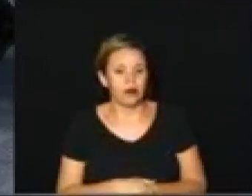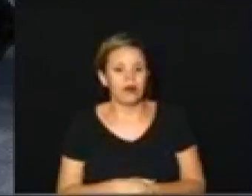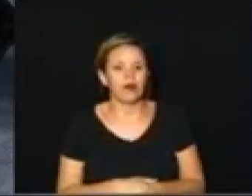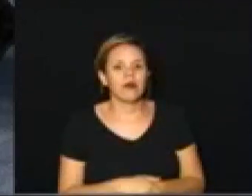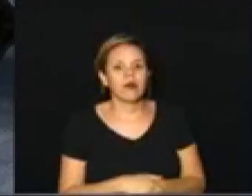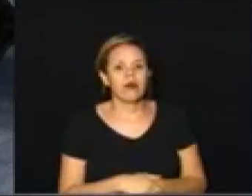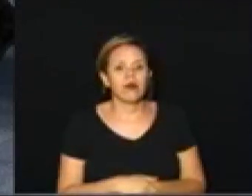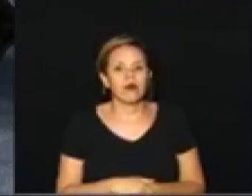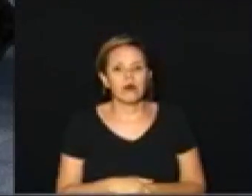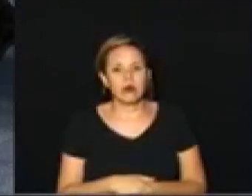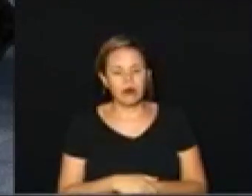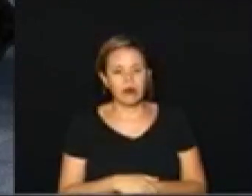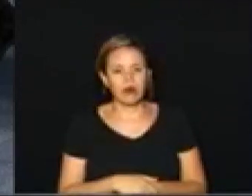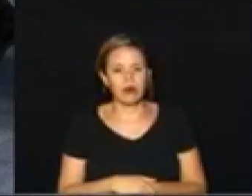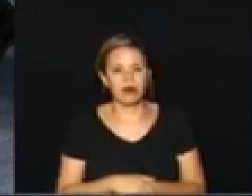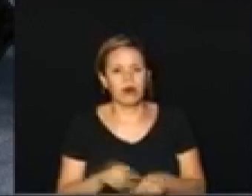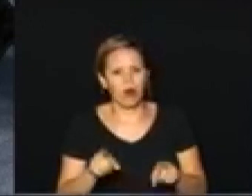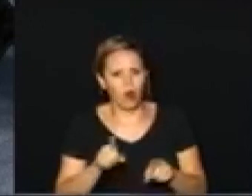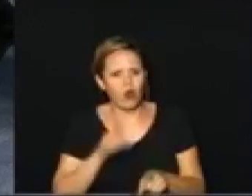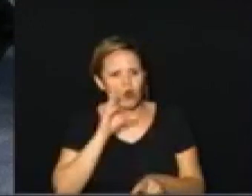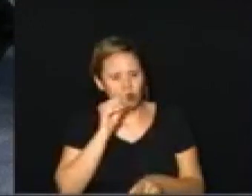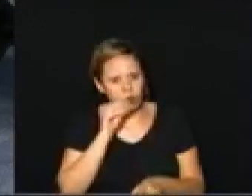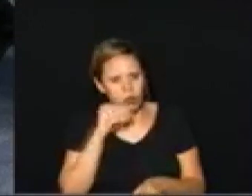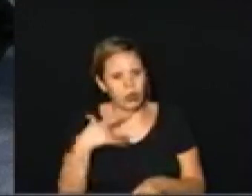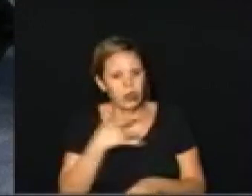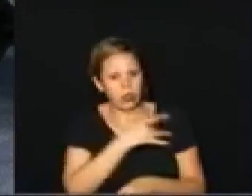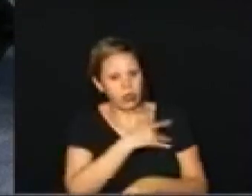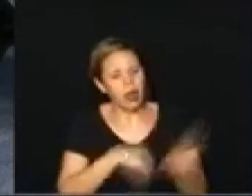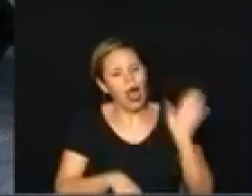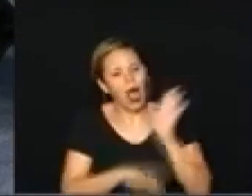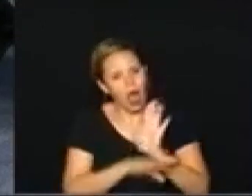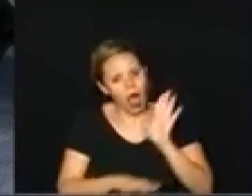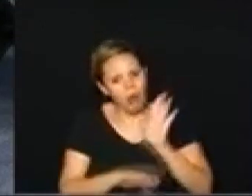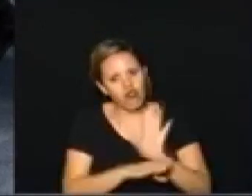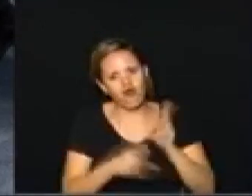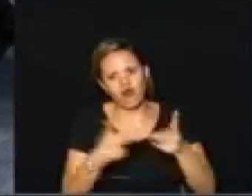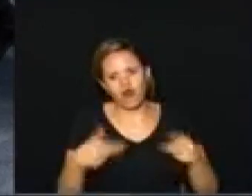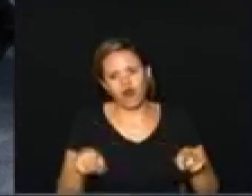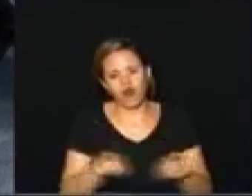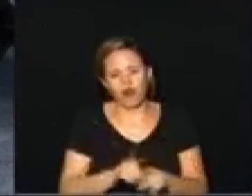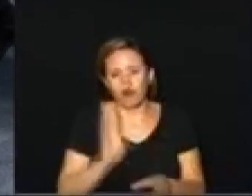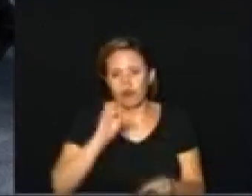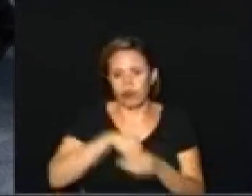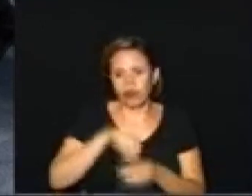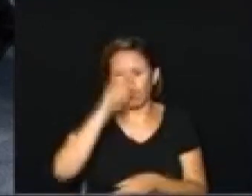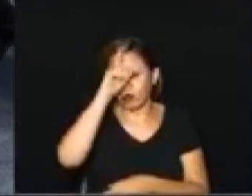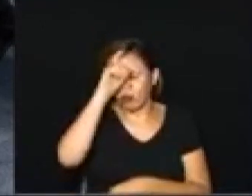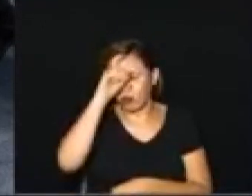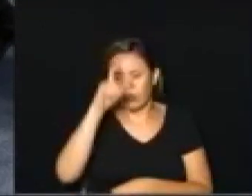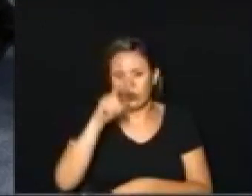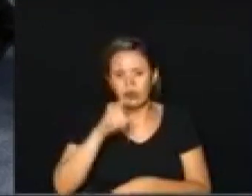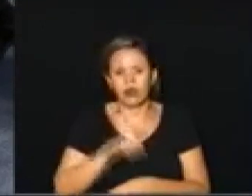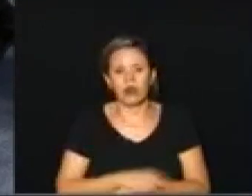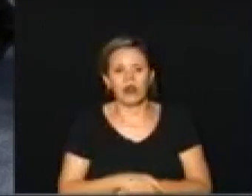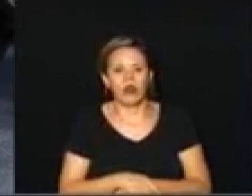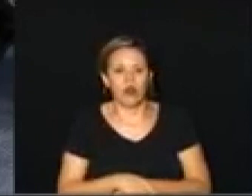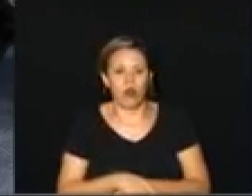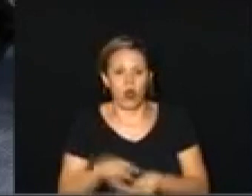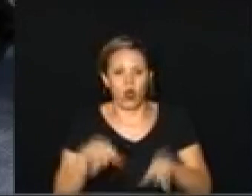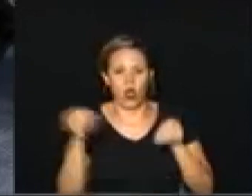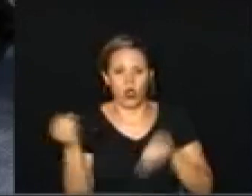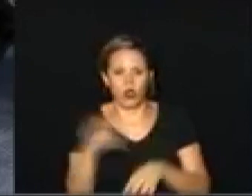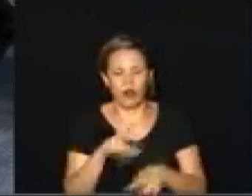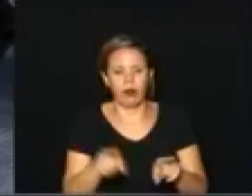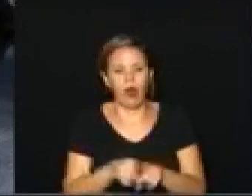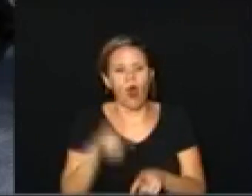Os expedicionários têm nos ajudado em outras coisas que não só no hospital de campanha. Ontem o provedor